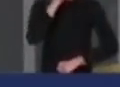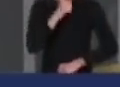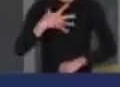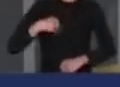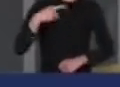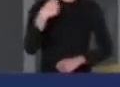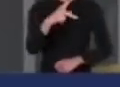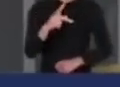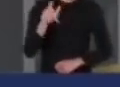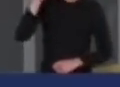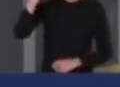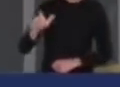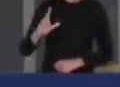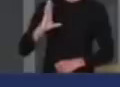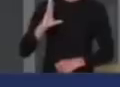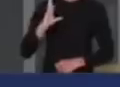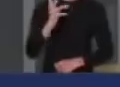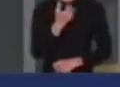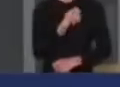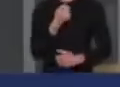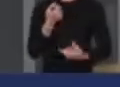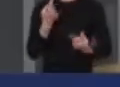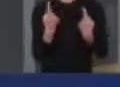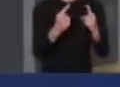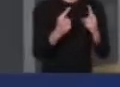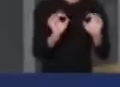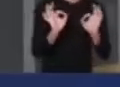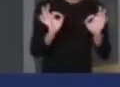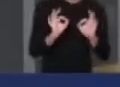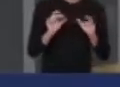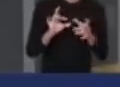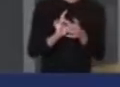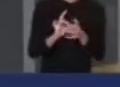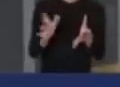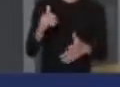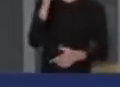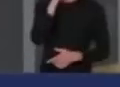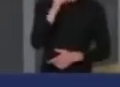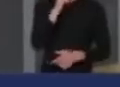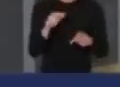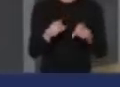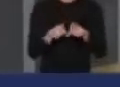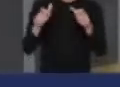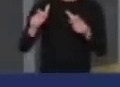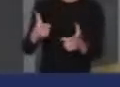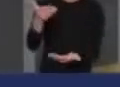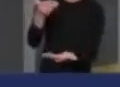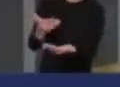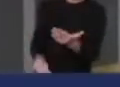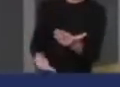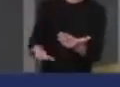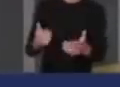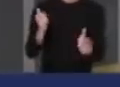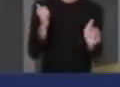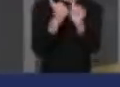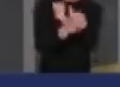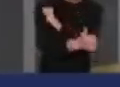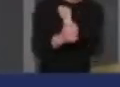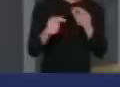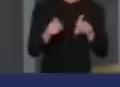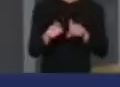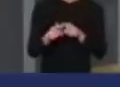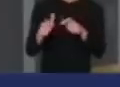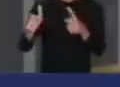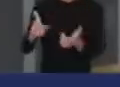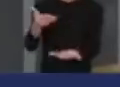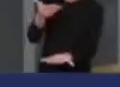São pessoas que não entendem, e o Nicolas devia entender isso, que o Congresso é a representação do povo brasileiro, mais do que o Senado,